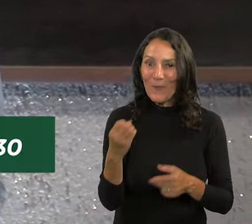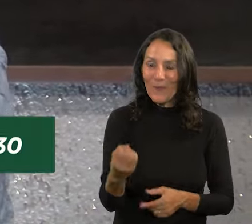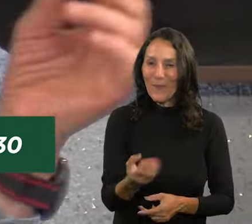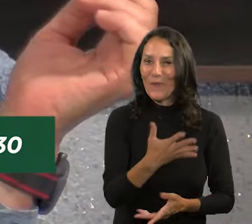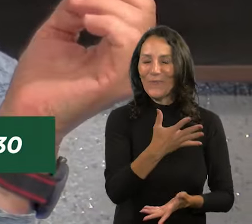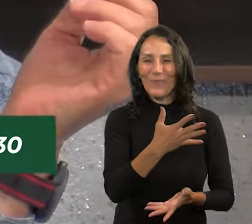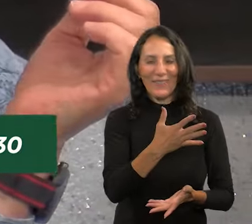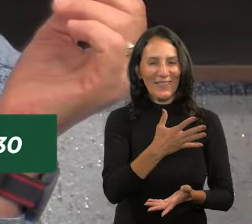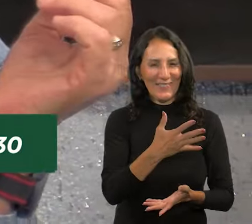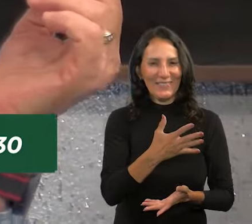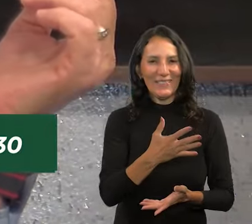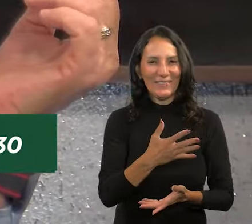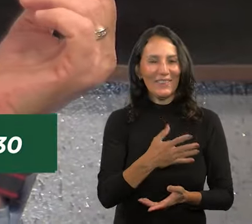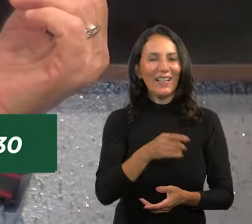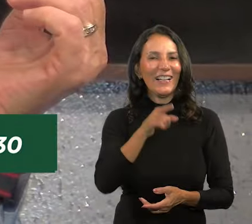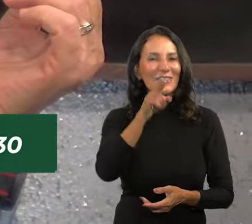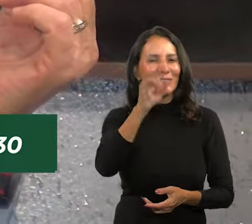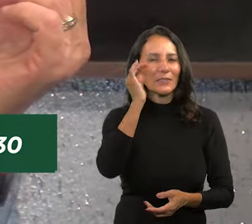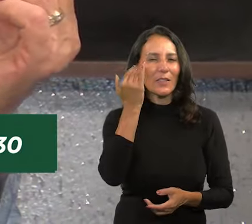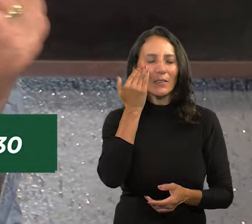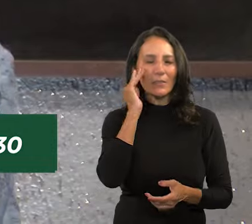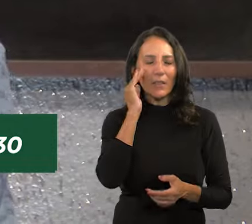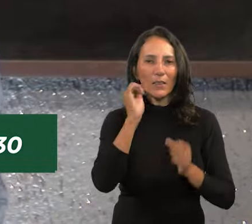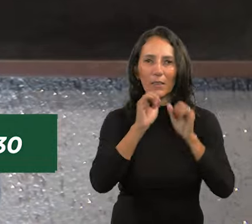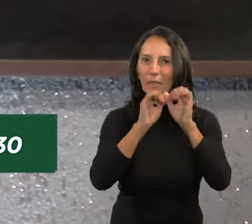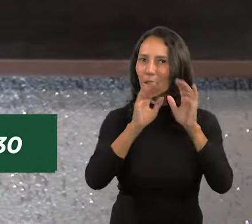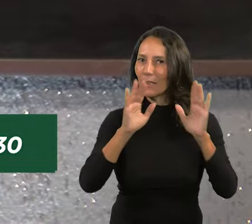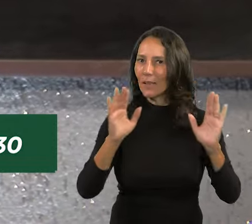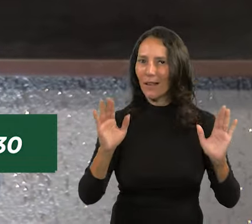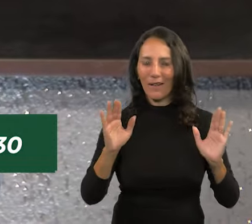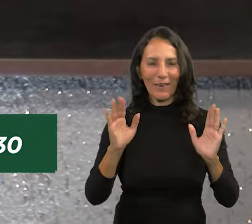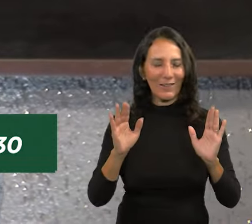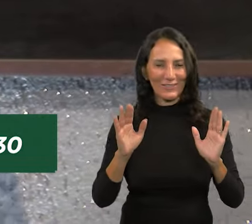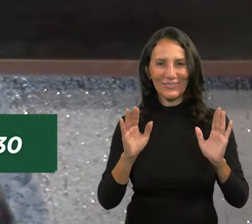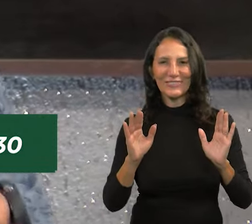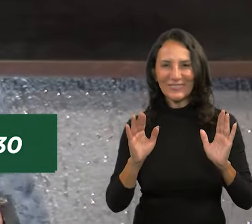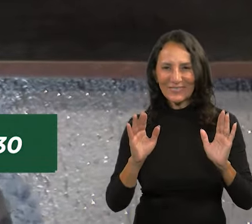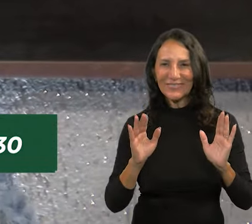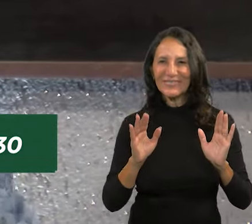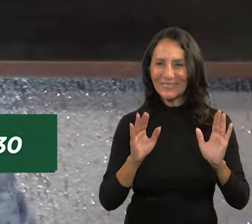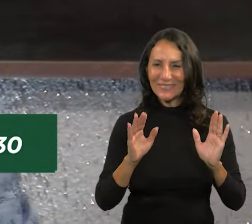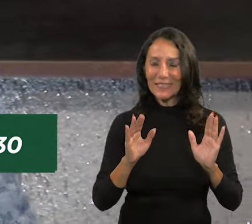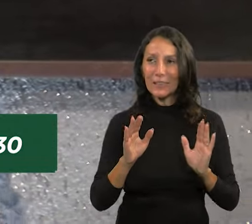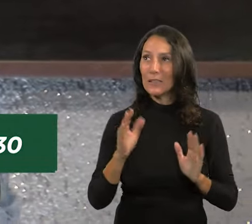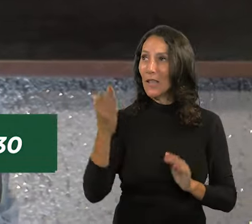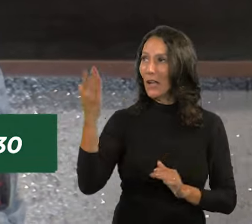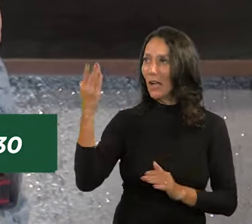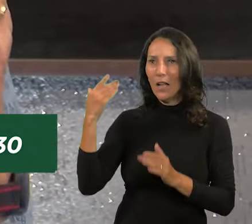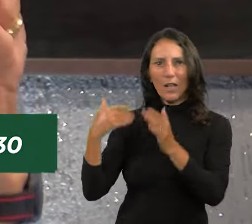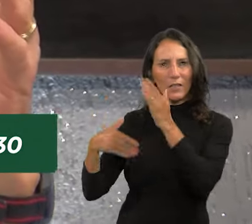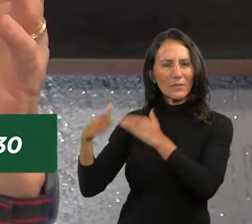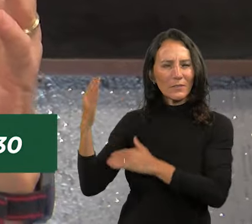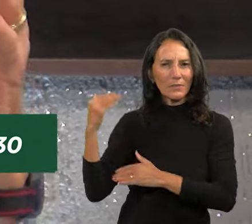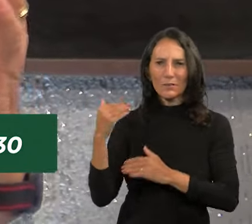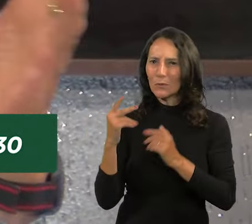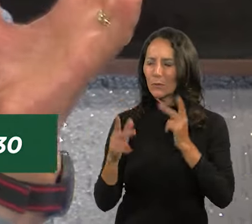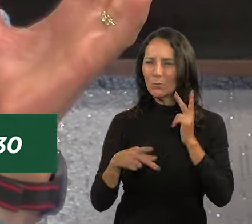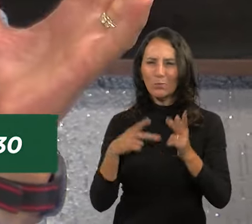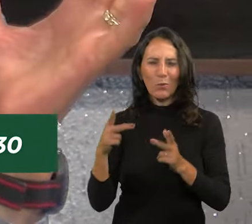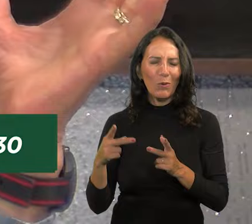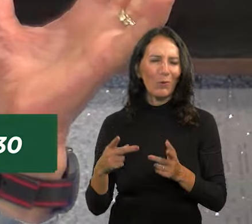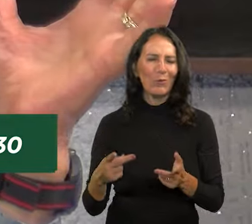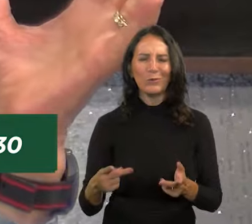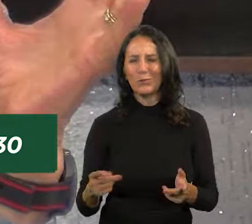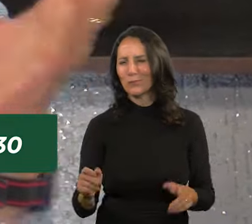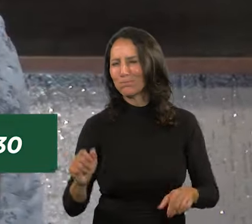dessa palavra de Isaías 61, o verso 1. Porque o povo de Deus estava vivendo uma vida